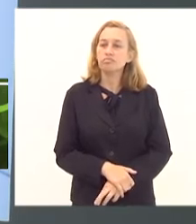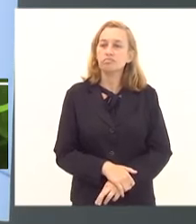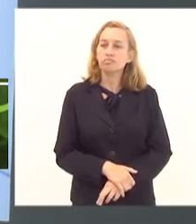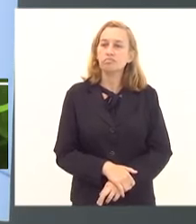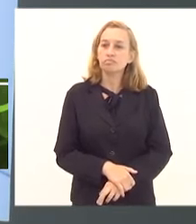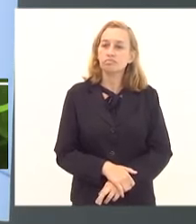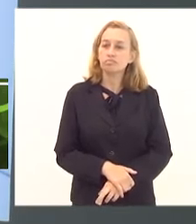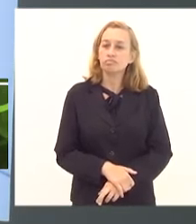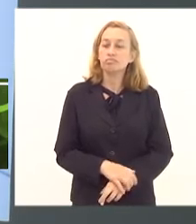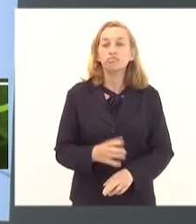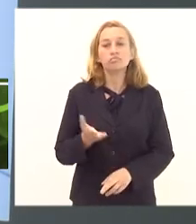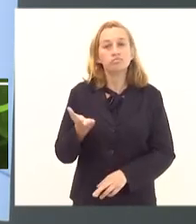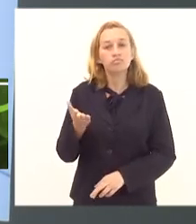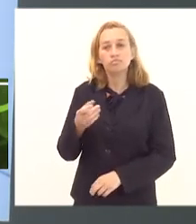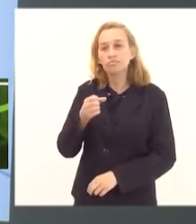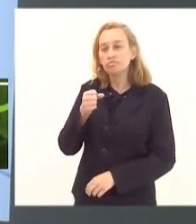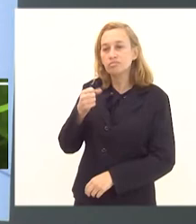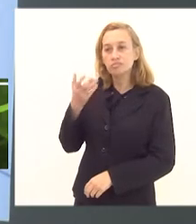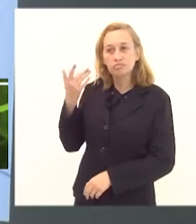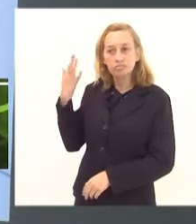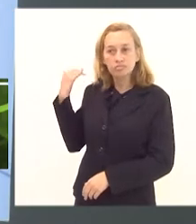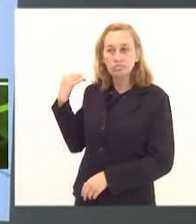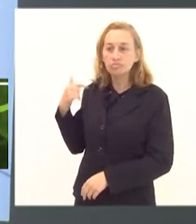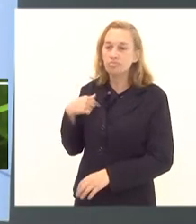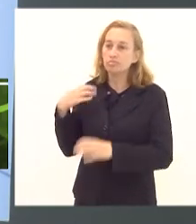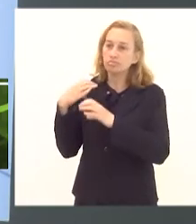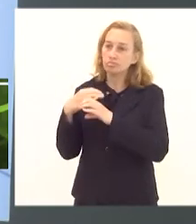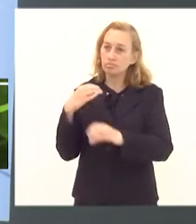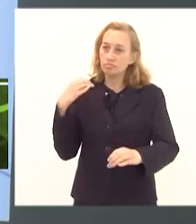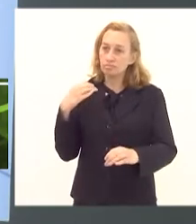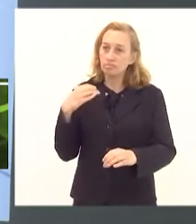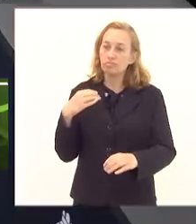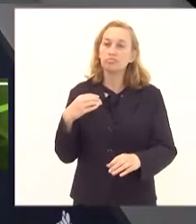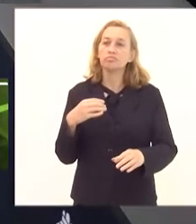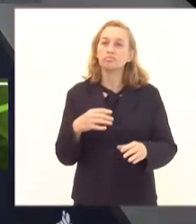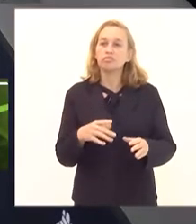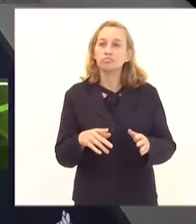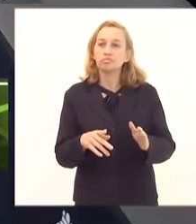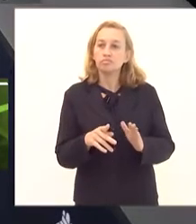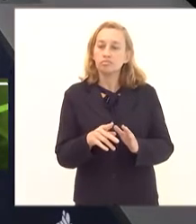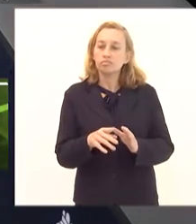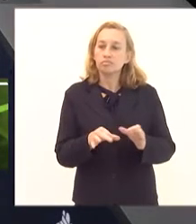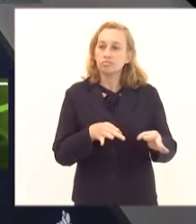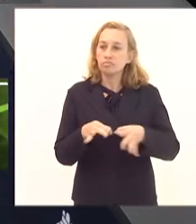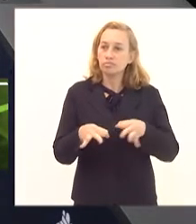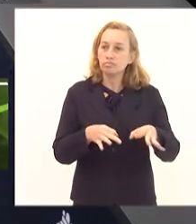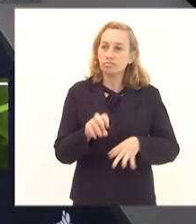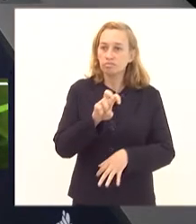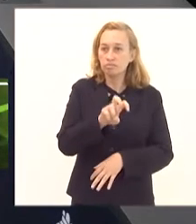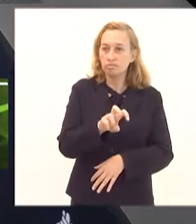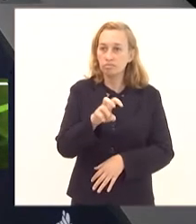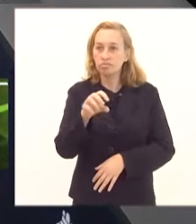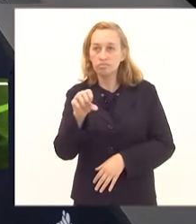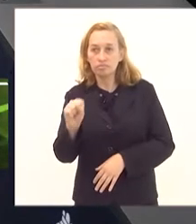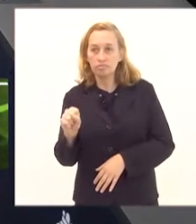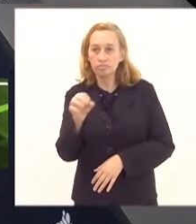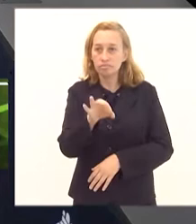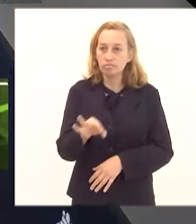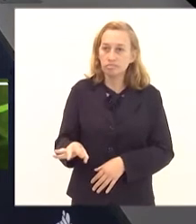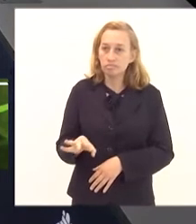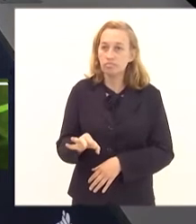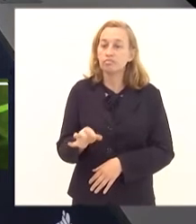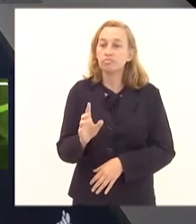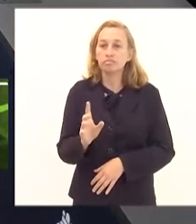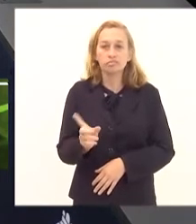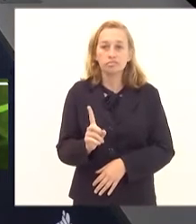Porque antigamente, quando eu era engenheiro, projeto tal, chegava a 5%, não. Quando estourava 8%, né? Mas não, vamos em frente.